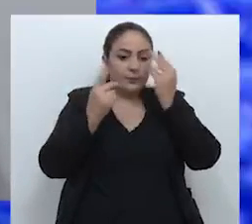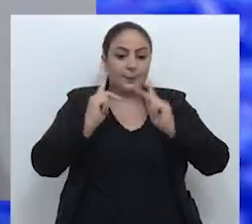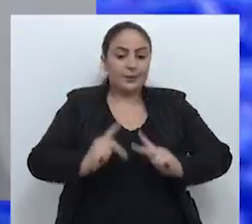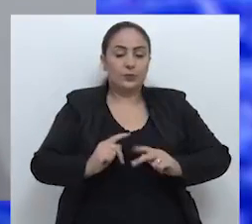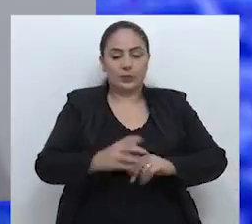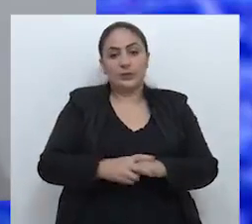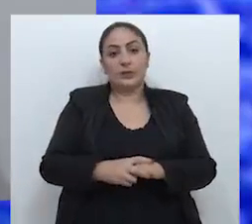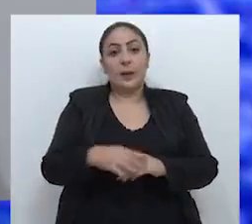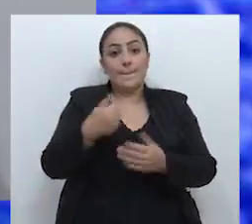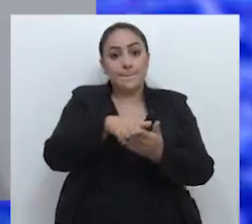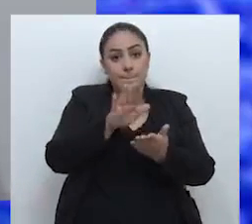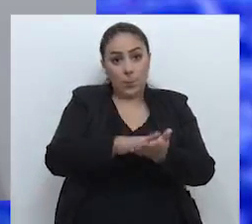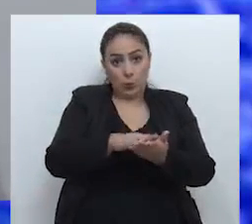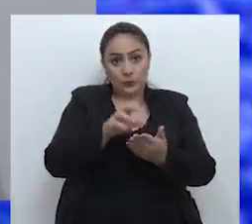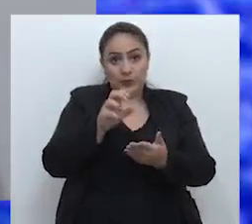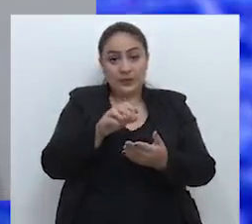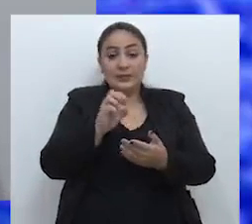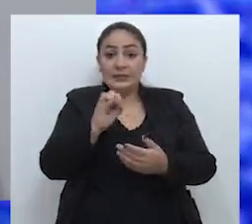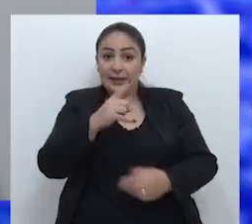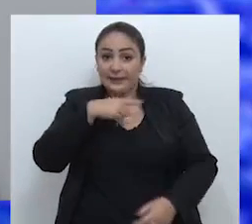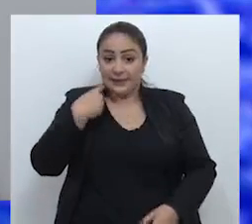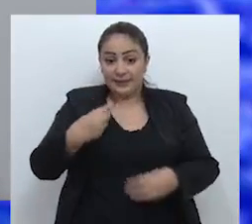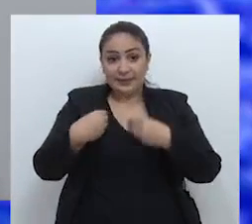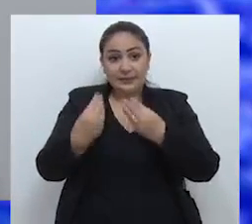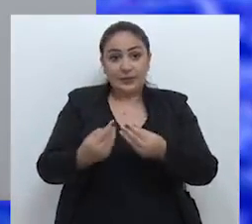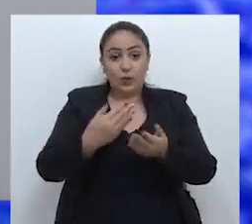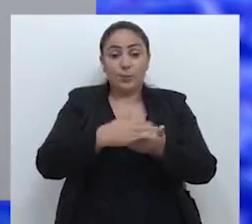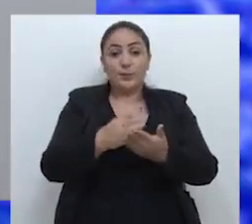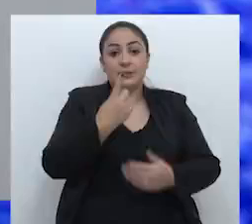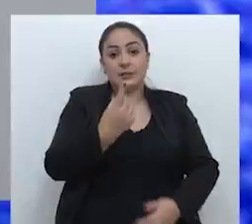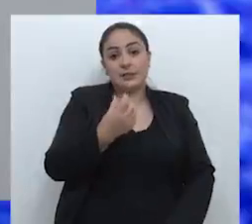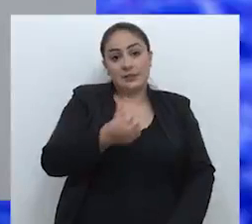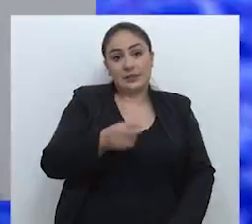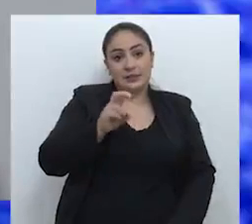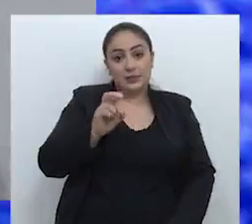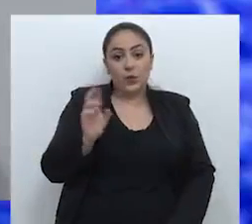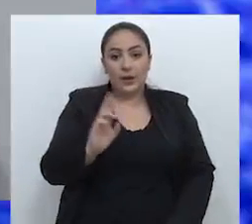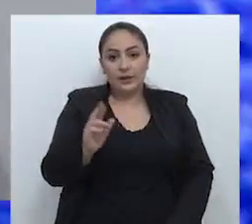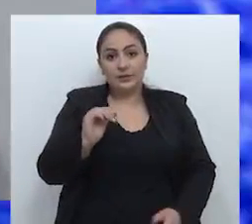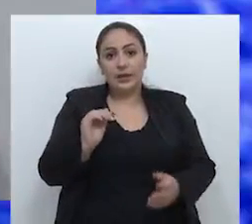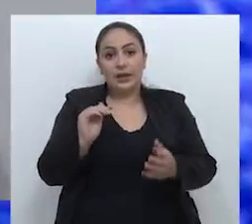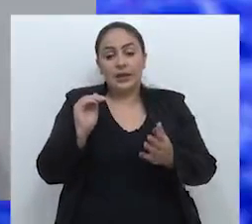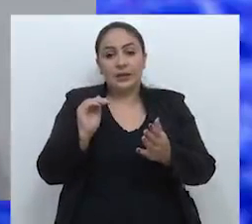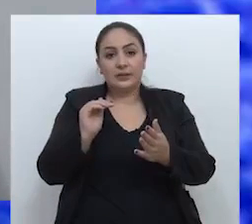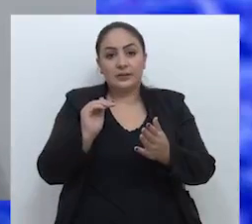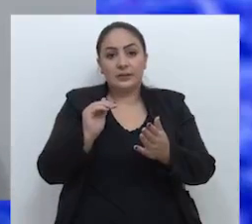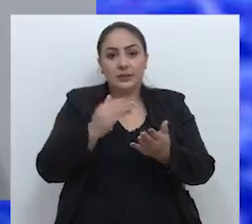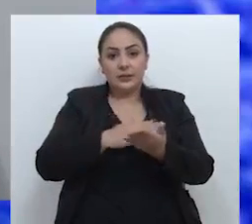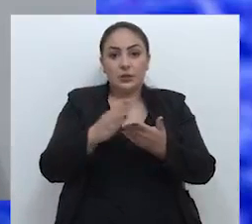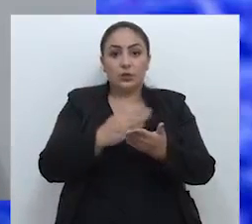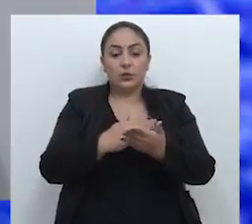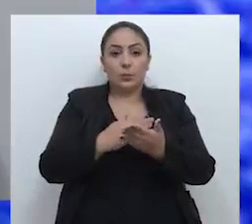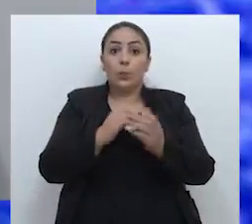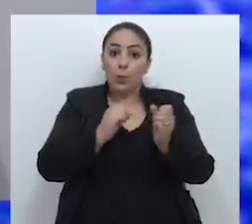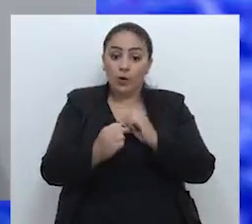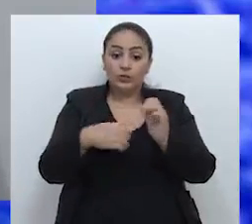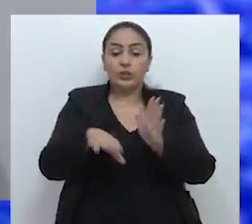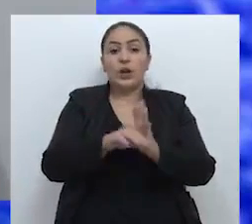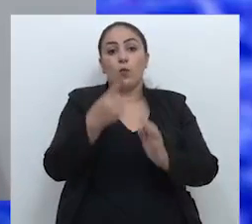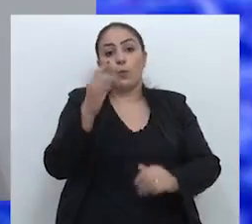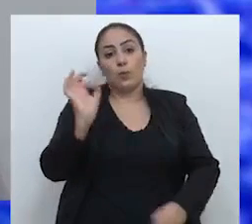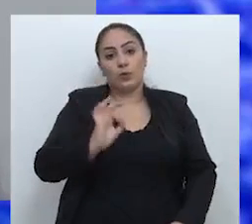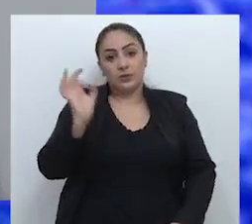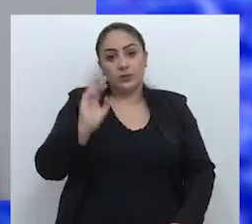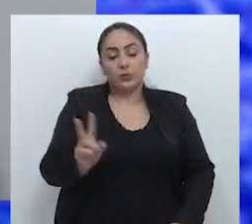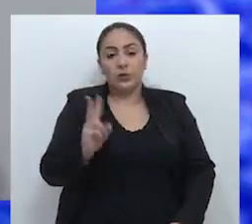algumas pessoas. A multa por atraso de entrega ela inicia em R$ 665 e pode chegar a 1% do valor do